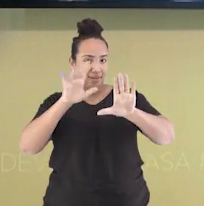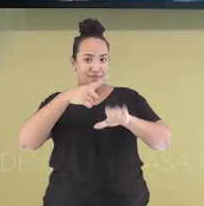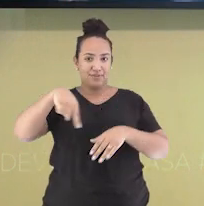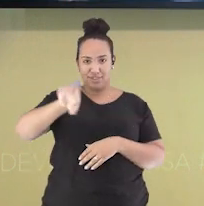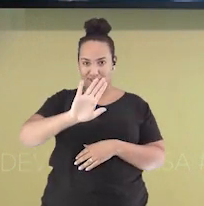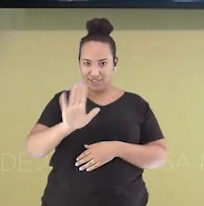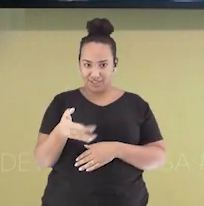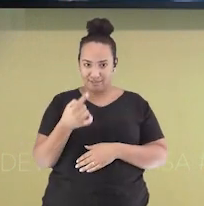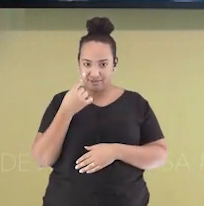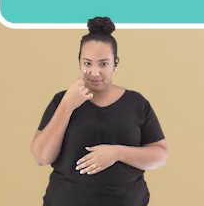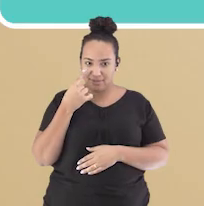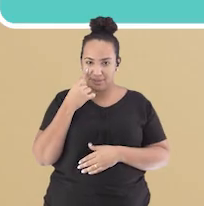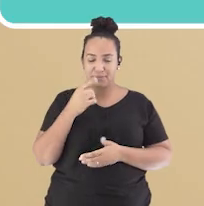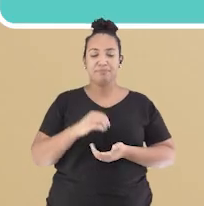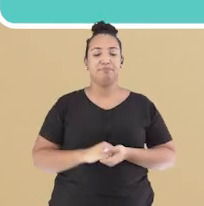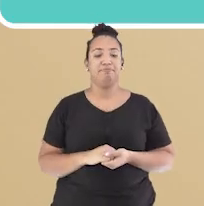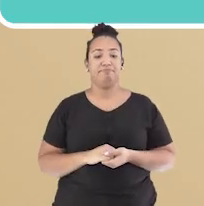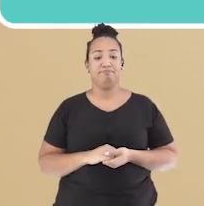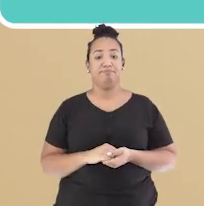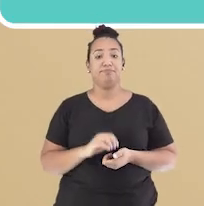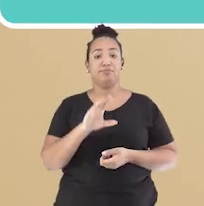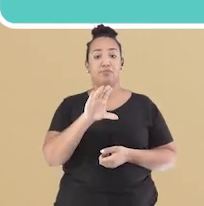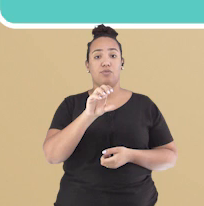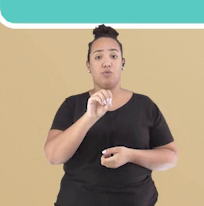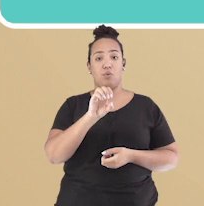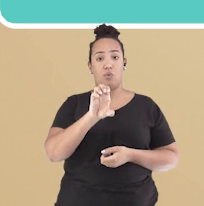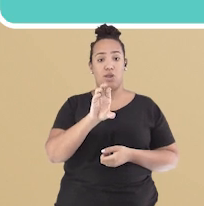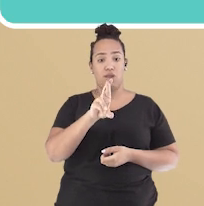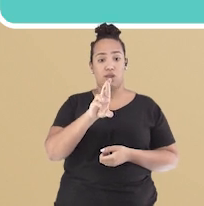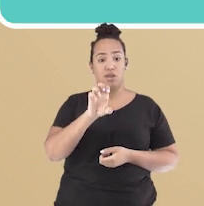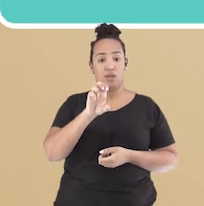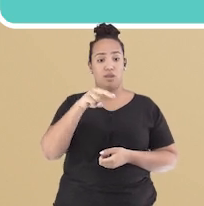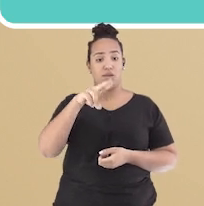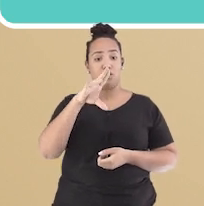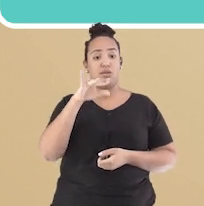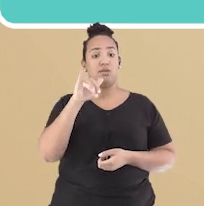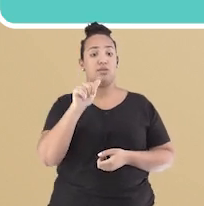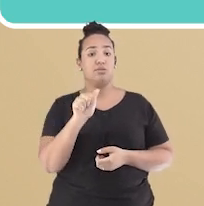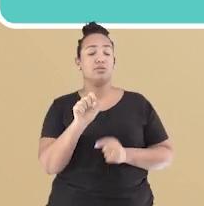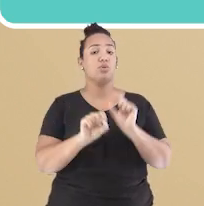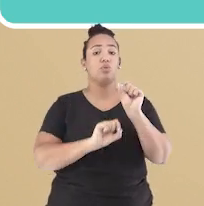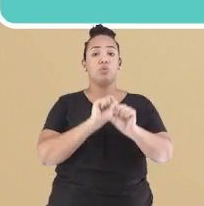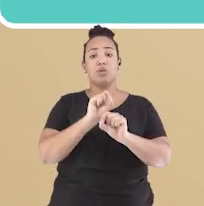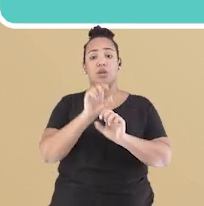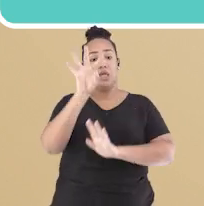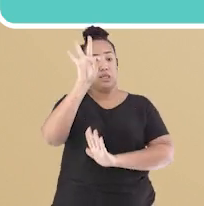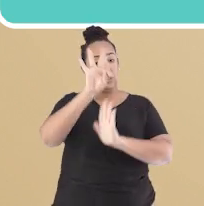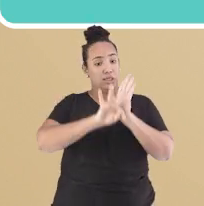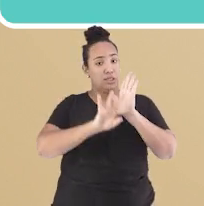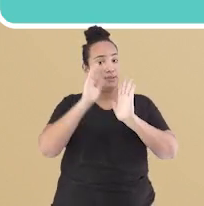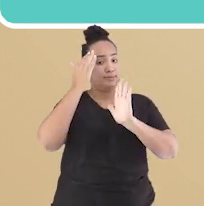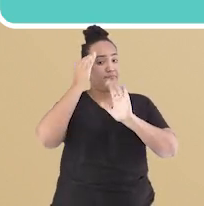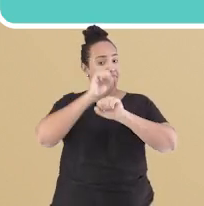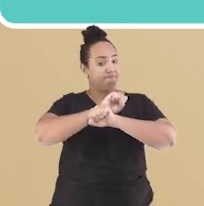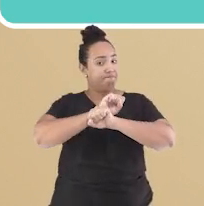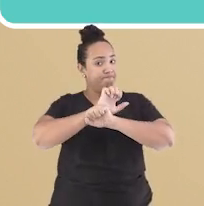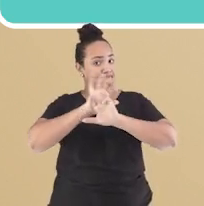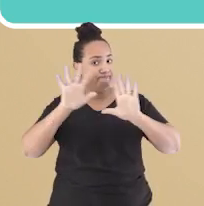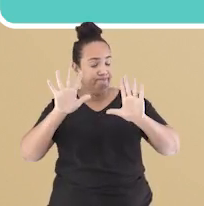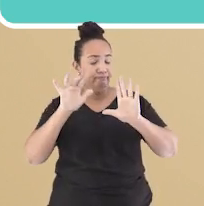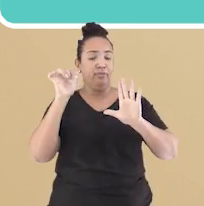desses elementos? A coerência pode ser entendida como a lógica do texto, construída através